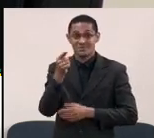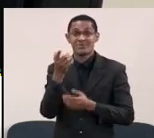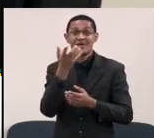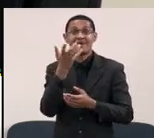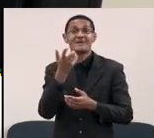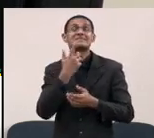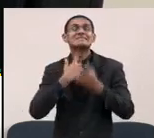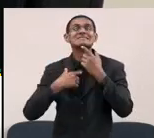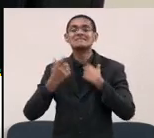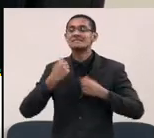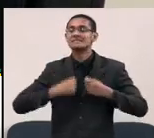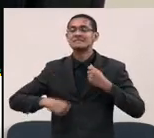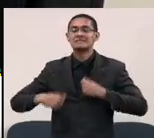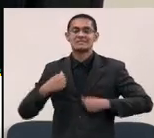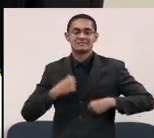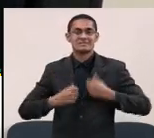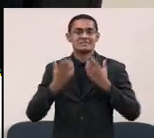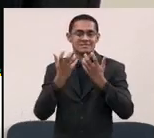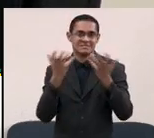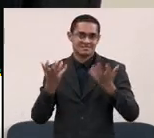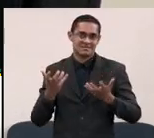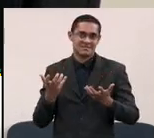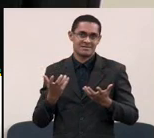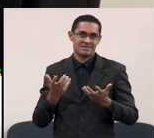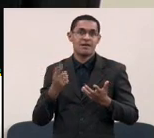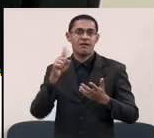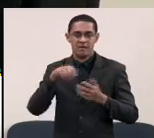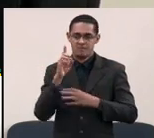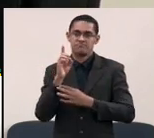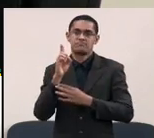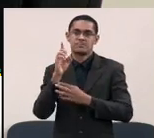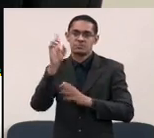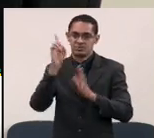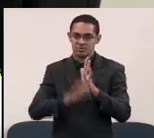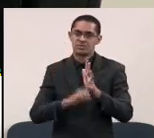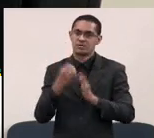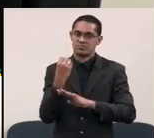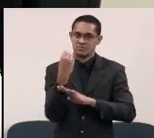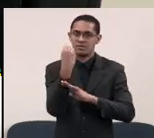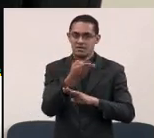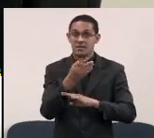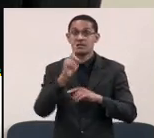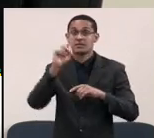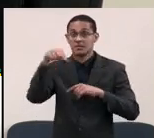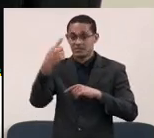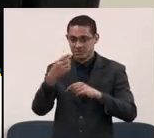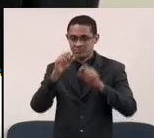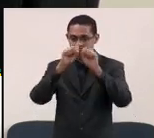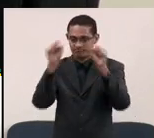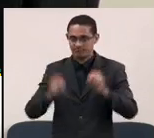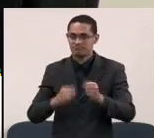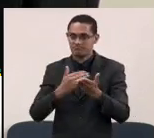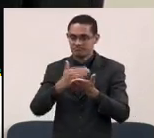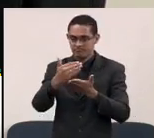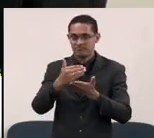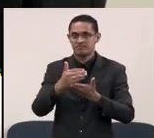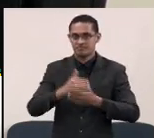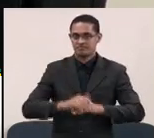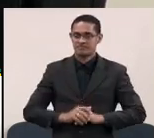público no município de Macapá vão ter quando esse sistema começar a funcionar.